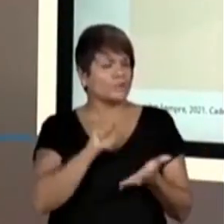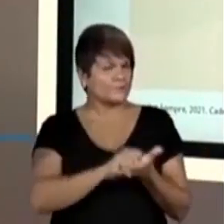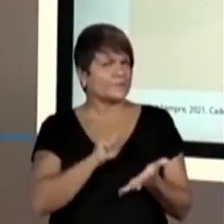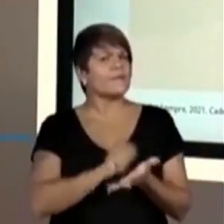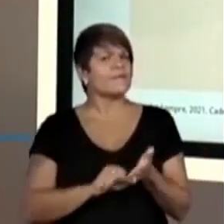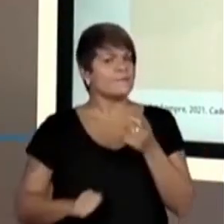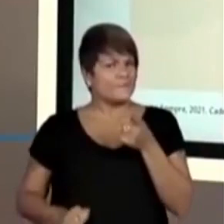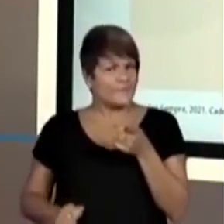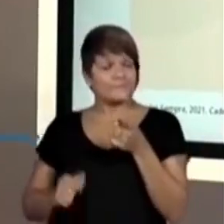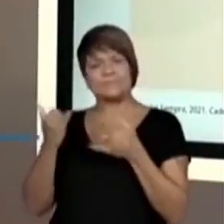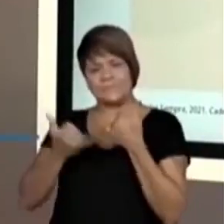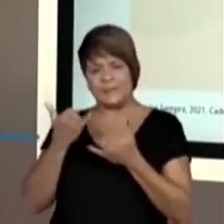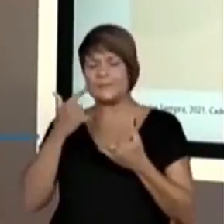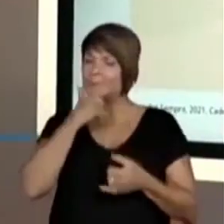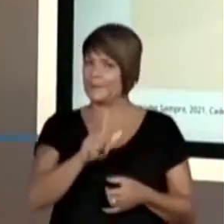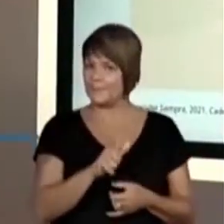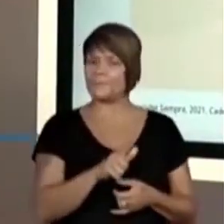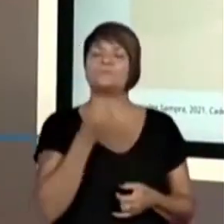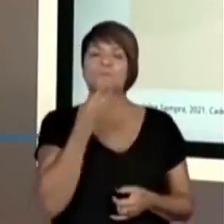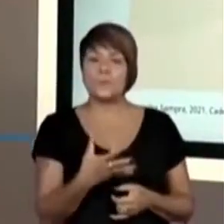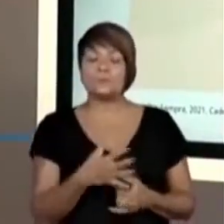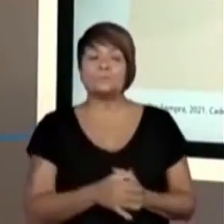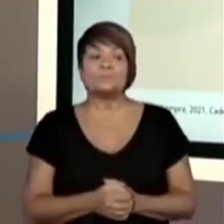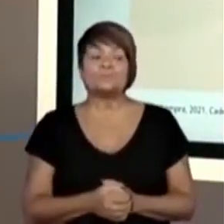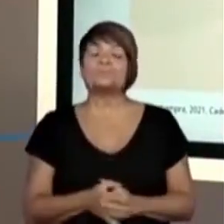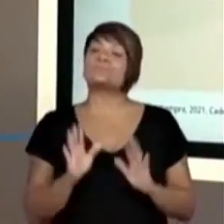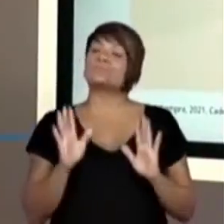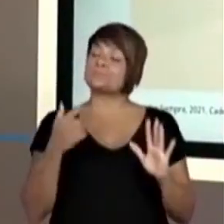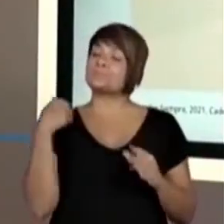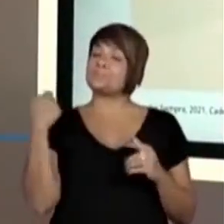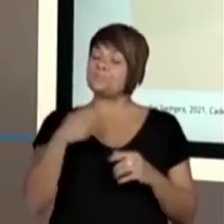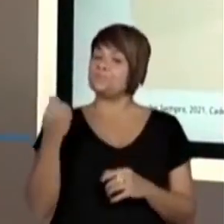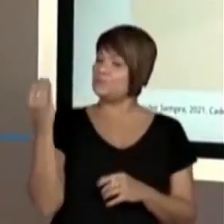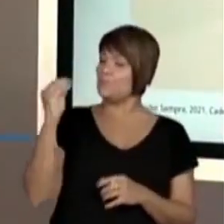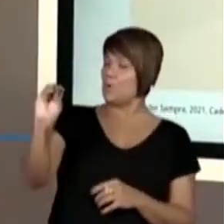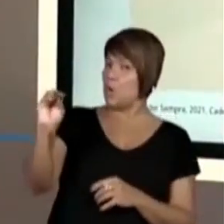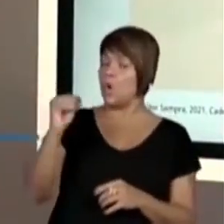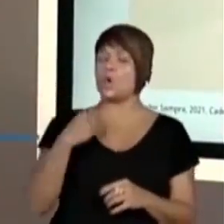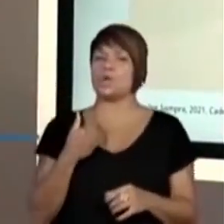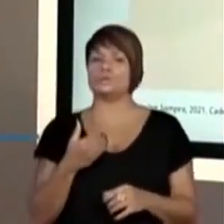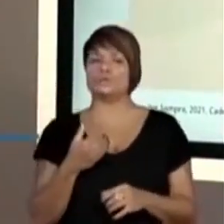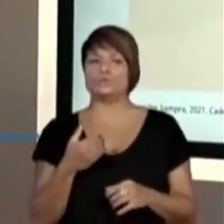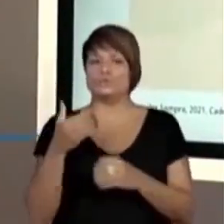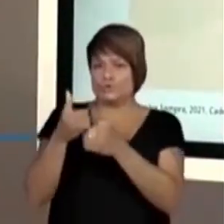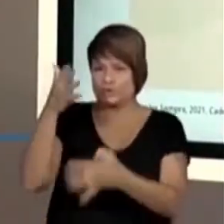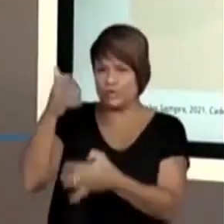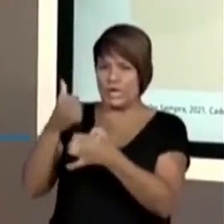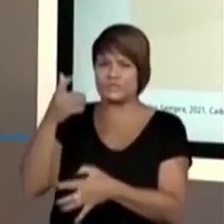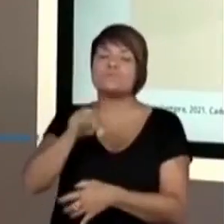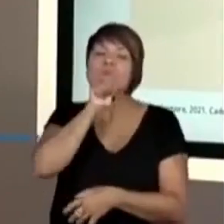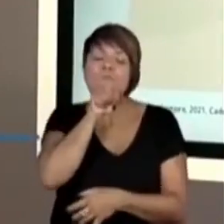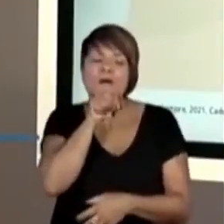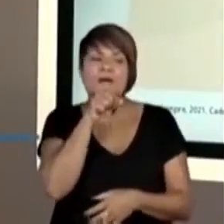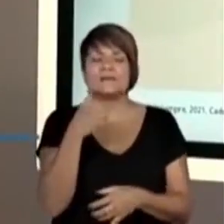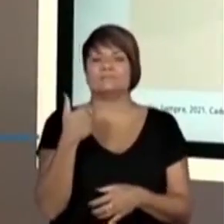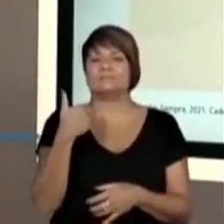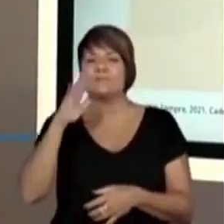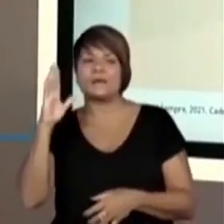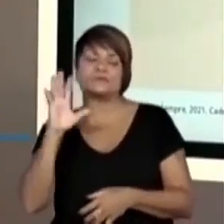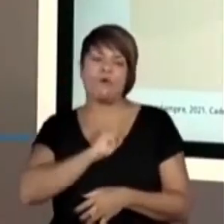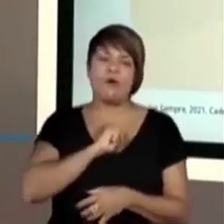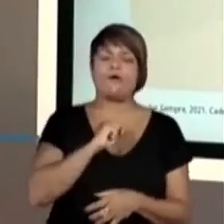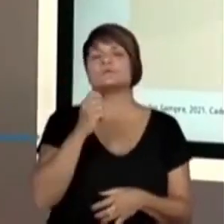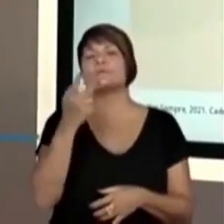as brincadeiras que ganharam. Então eu preciso que vocês coloquem aí no chat a brincadeira que sua mãe mais gostava, que o pai mais gostava, e